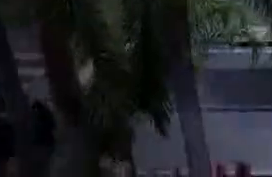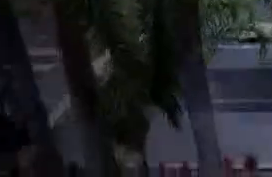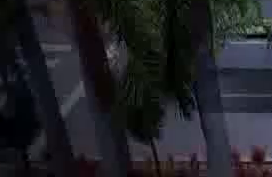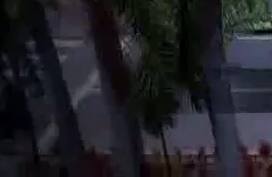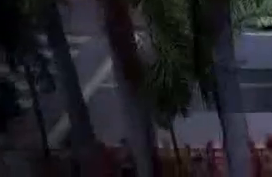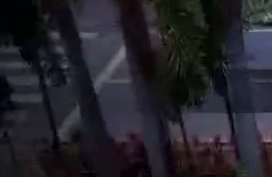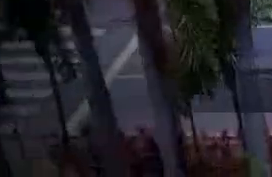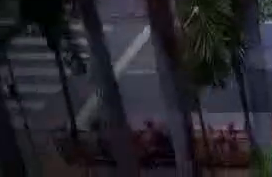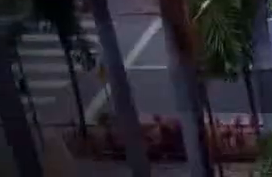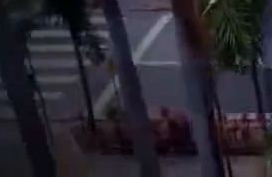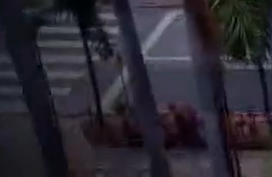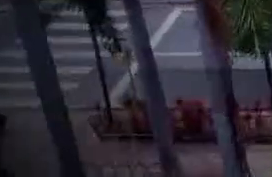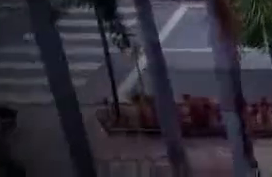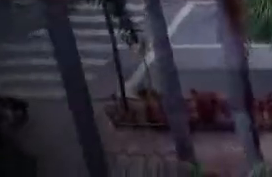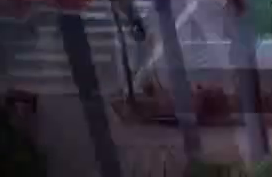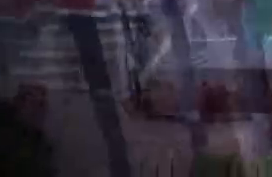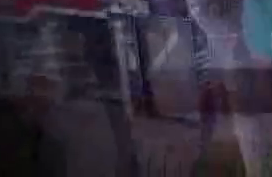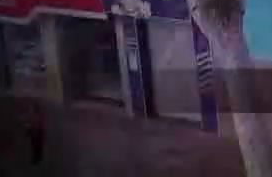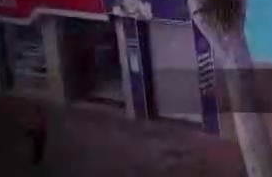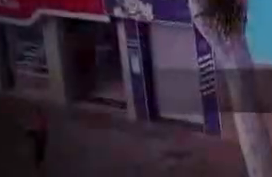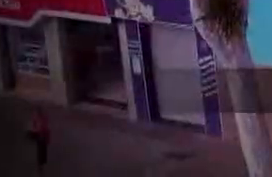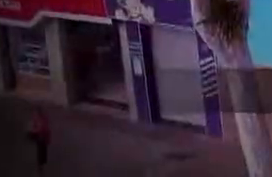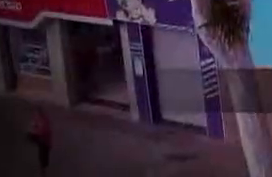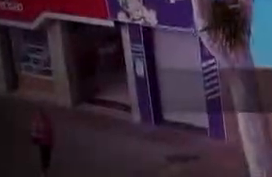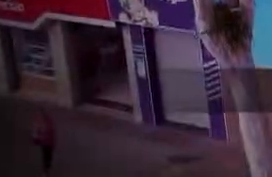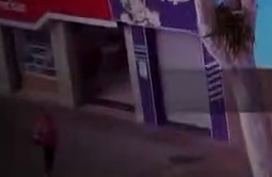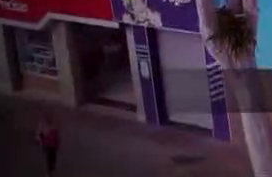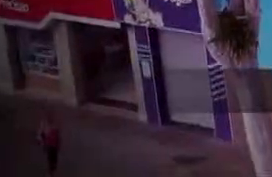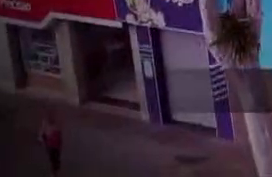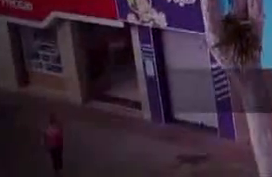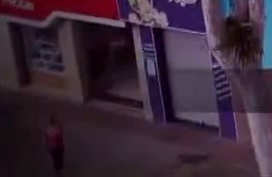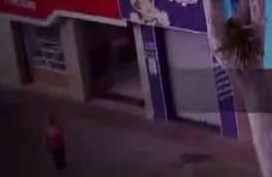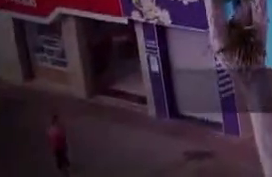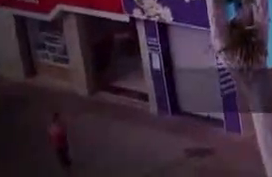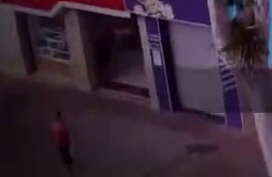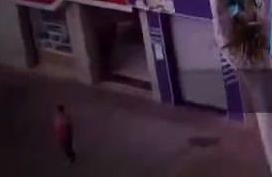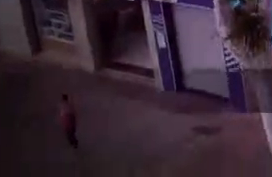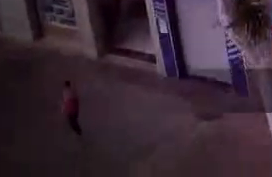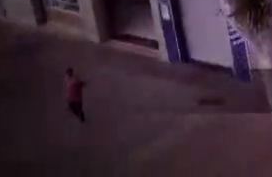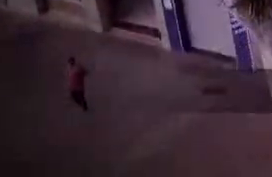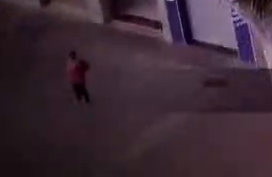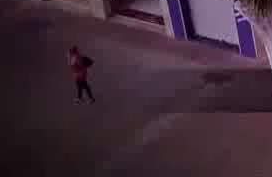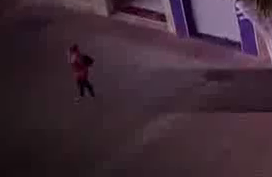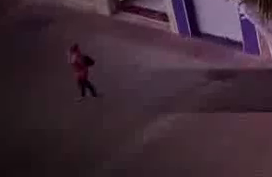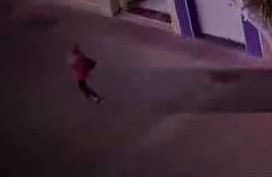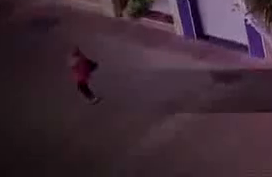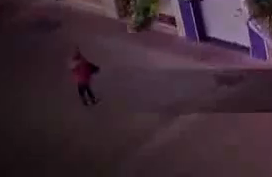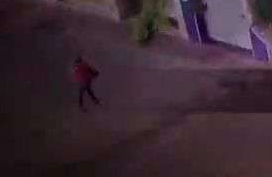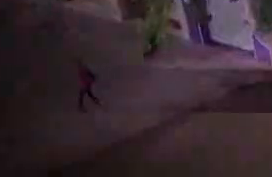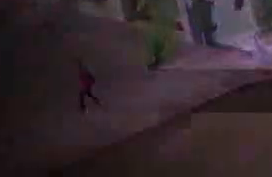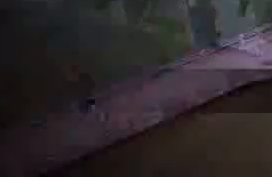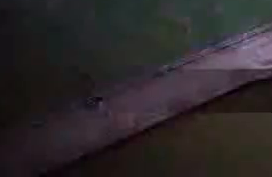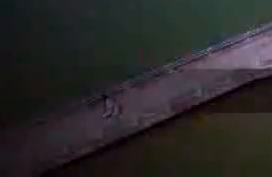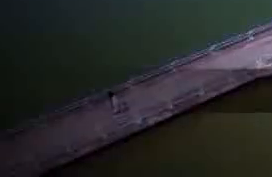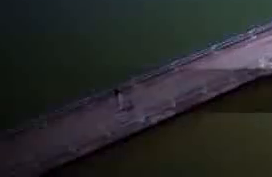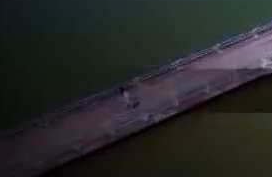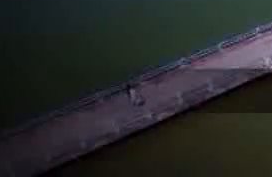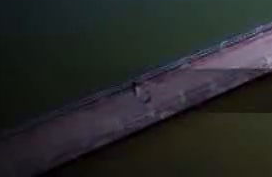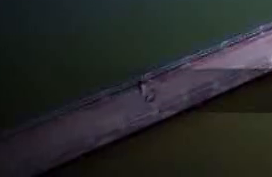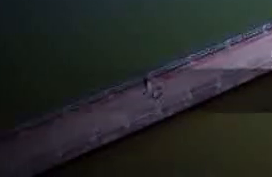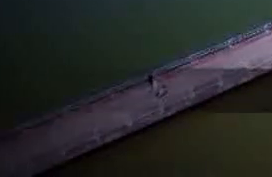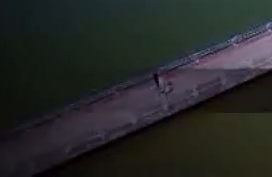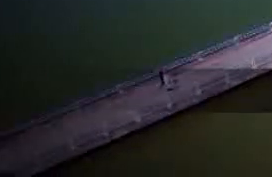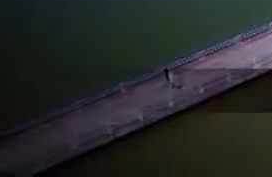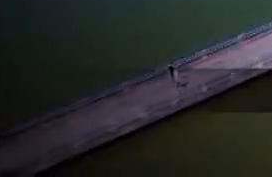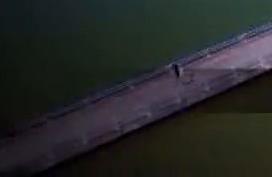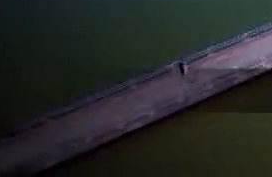não Forge a luta n que te adora a própria morte Terra Dourada entre